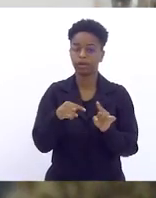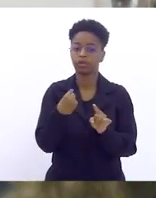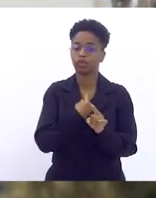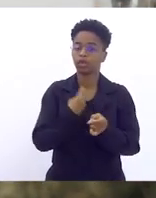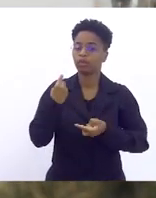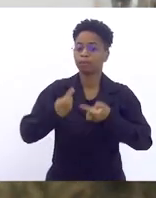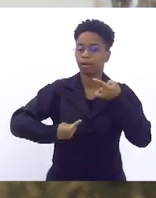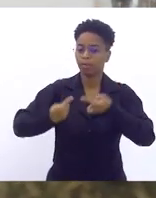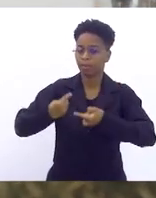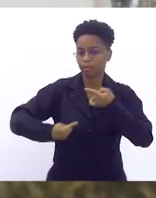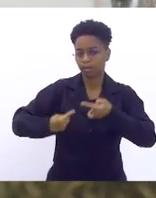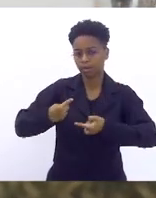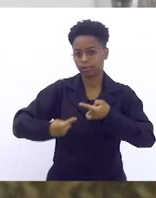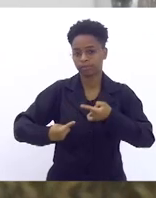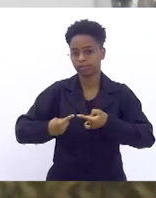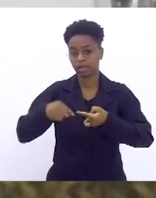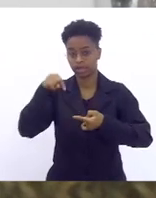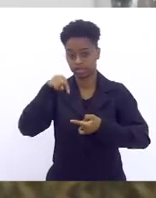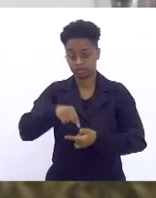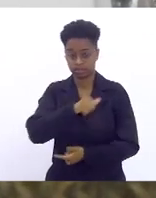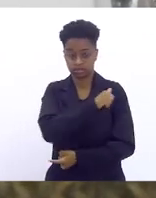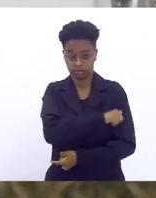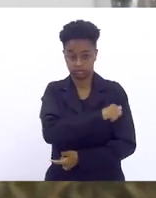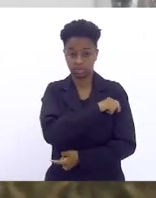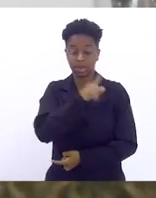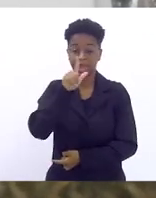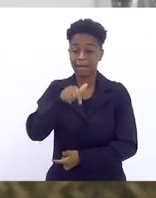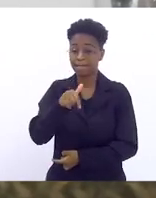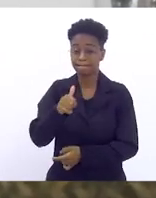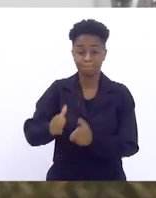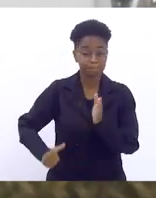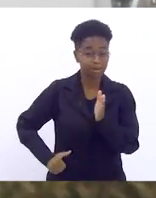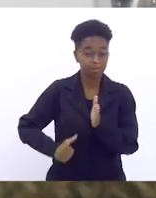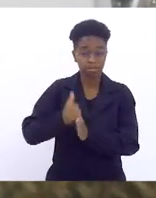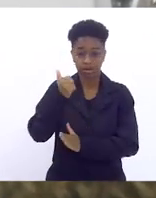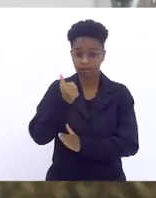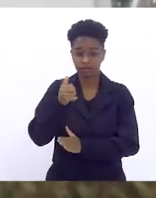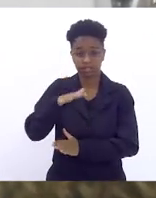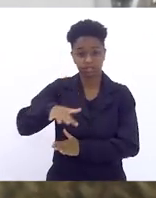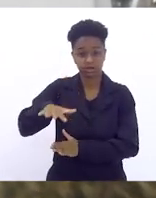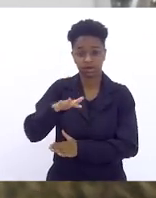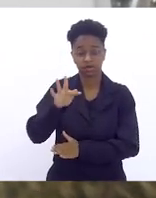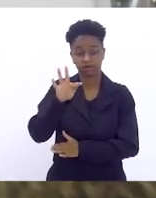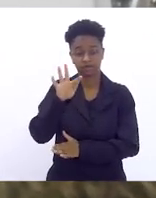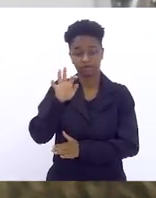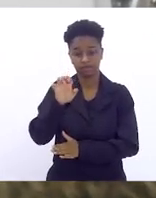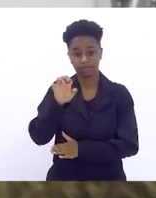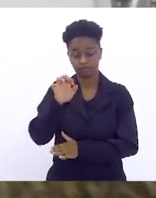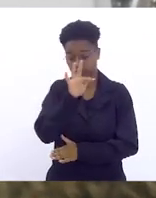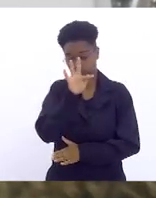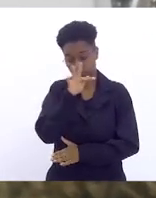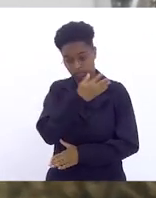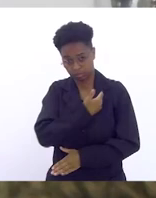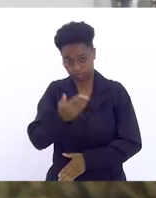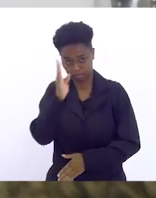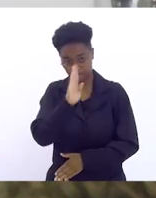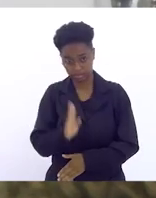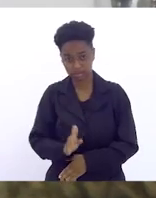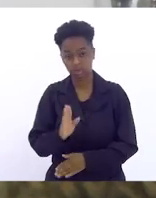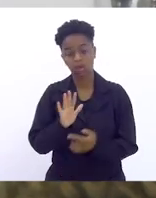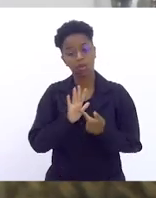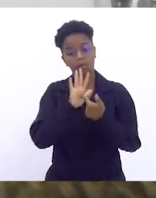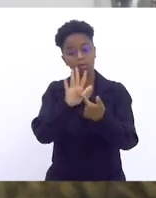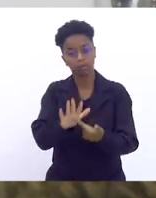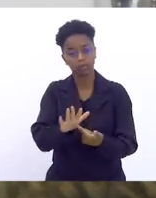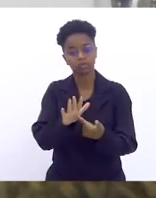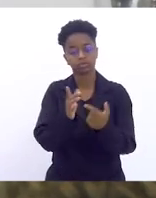discutindo o Rio de Janeiro vai ser o primeiro ente da Federação a ter registrado nas suas demonstrações